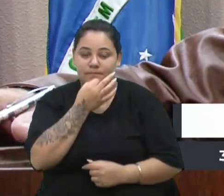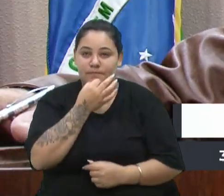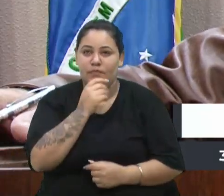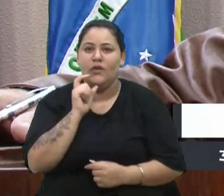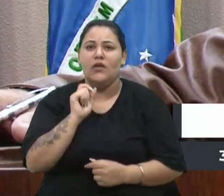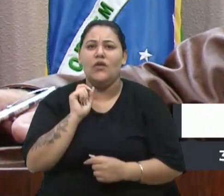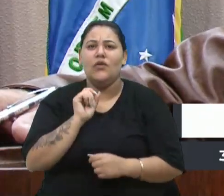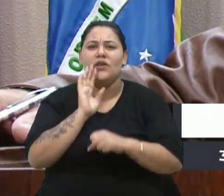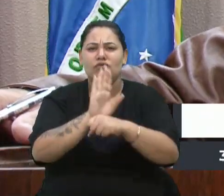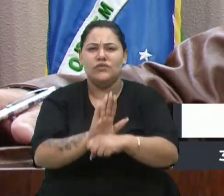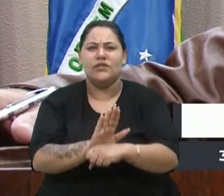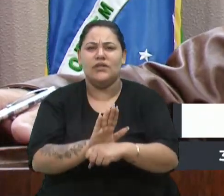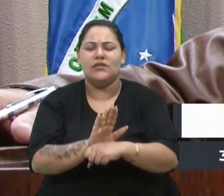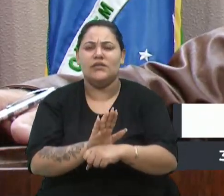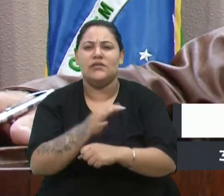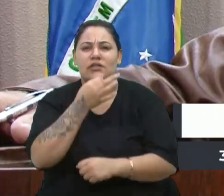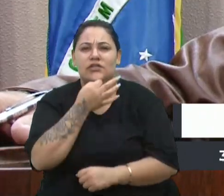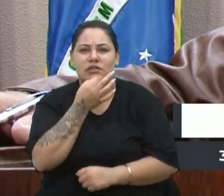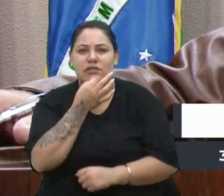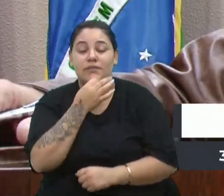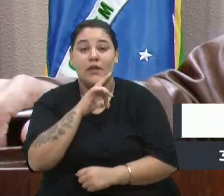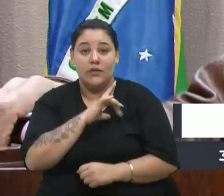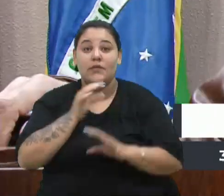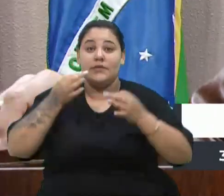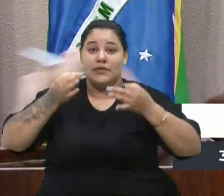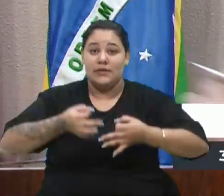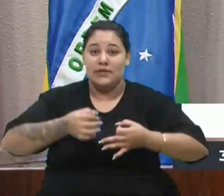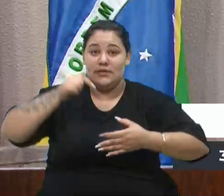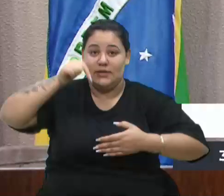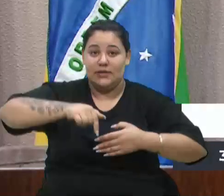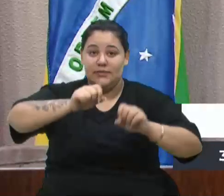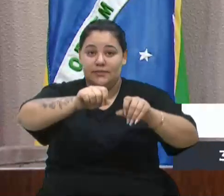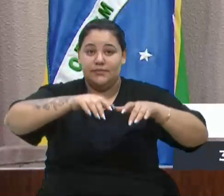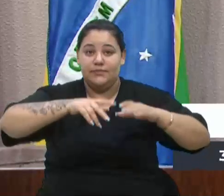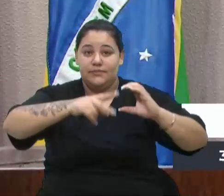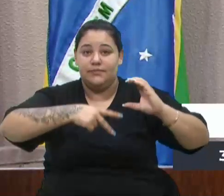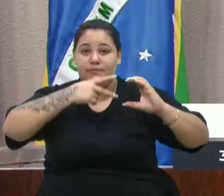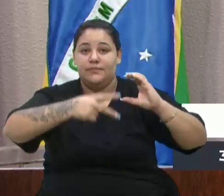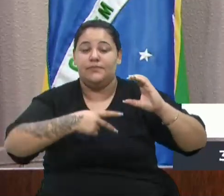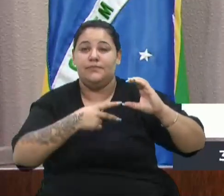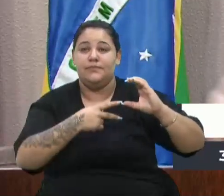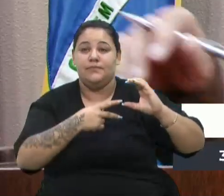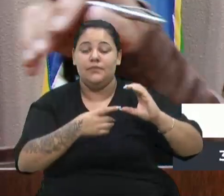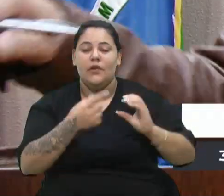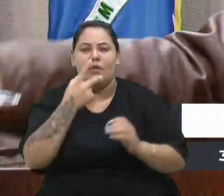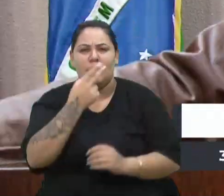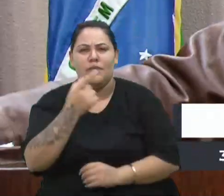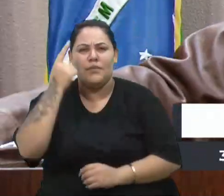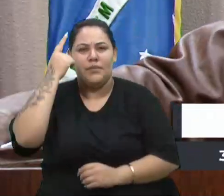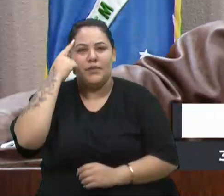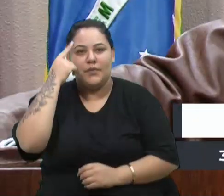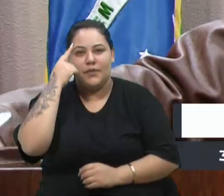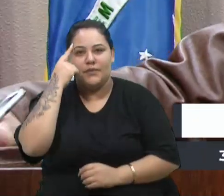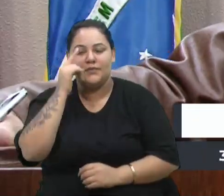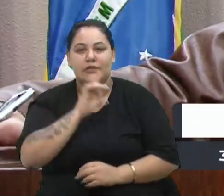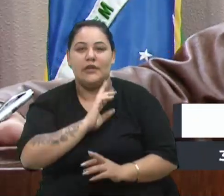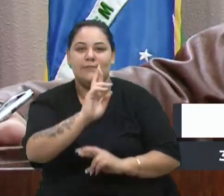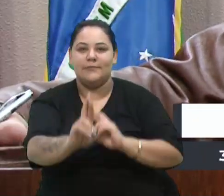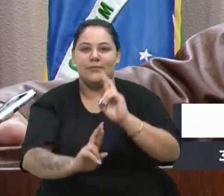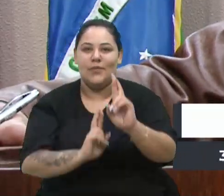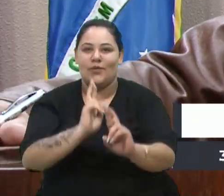a Caxias? Tenho certeza que neste plenário, a mesma reflexão haveriam respostas